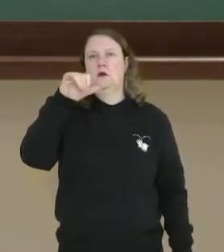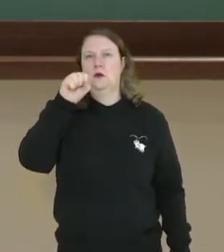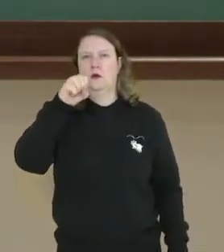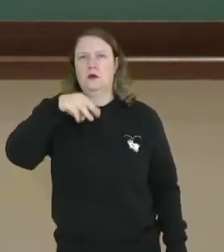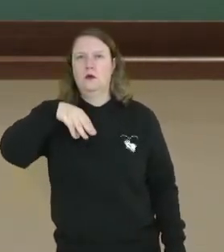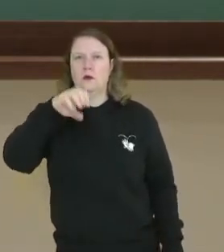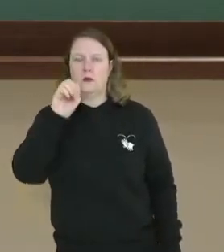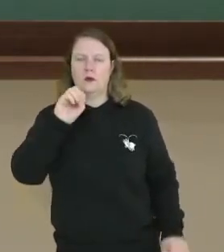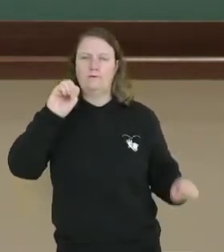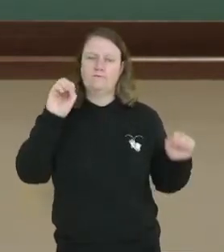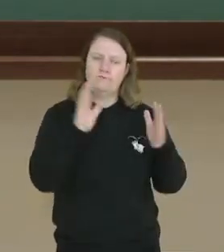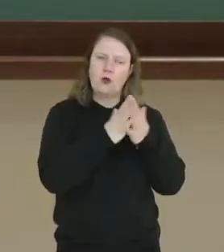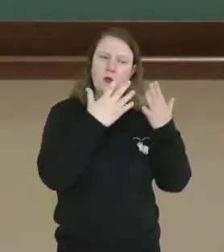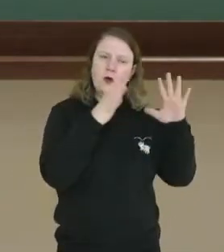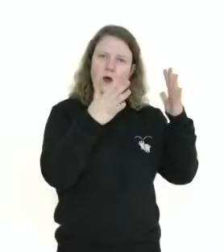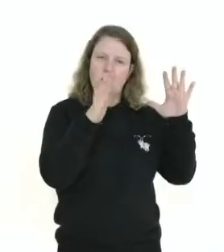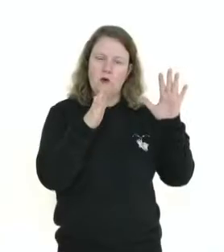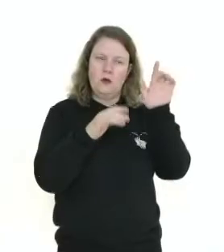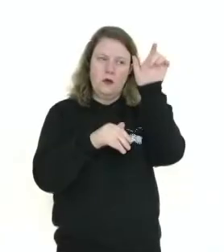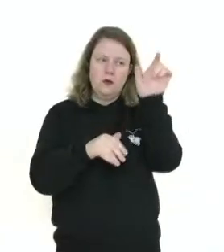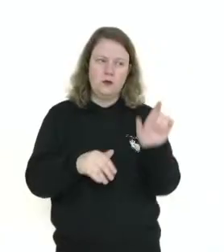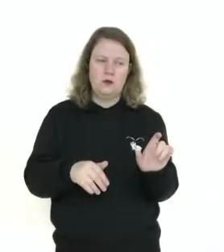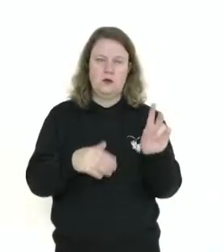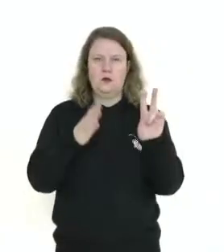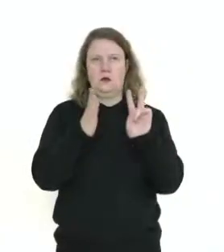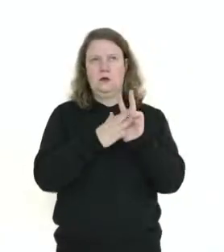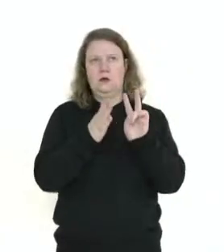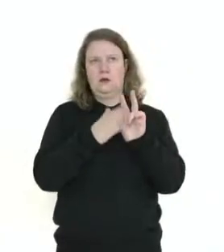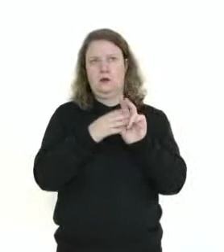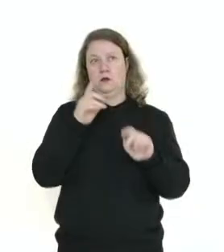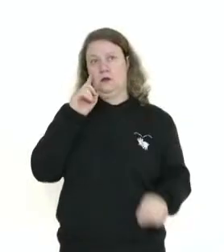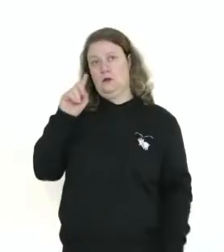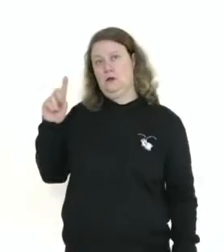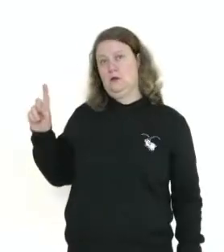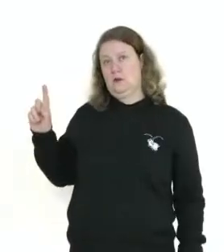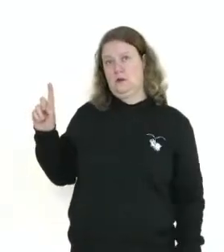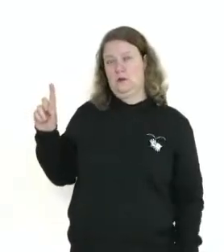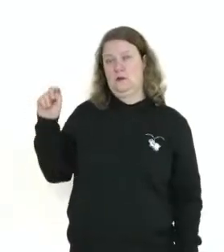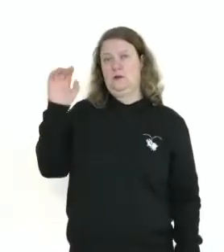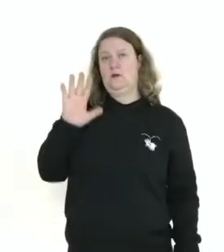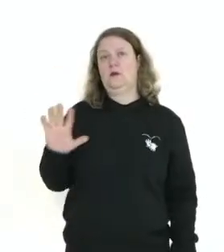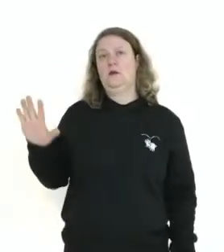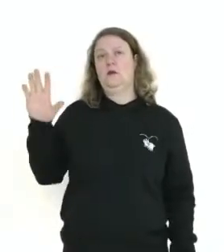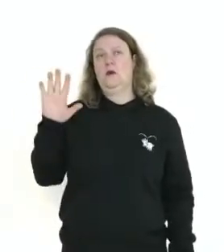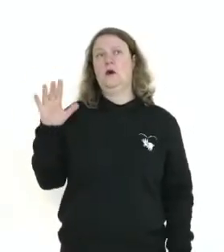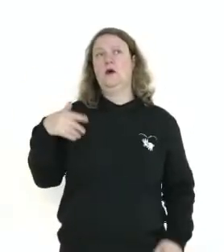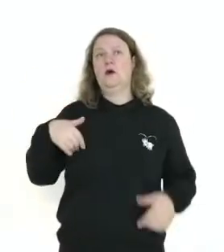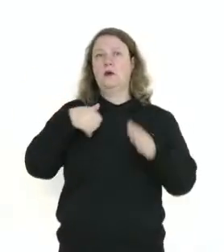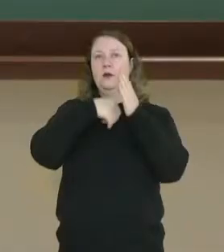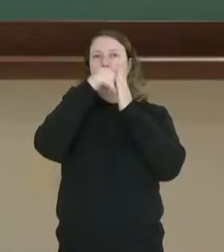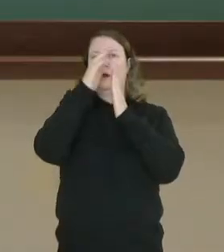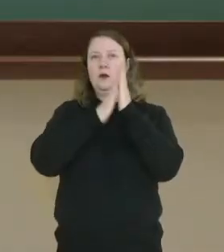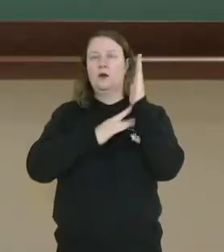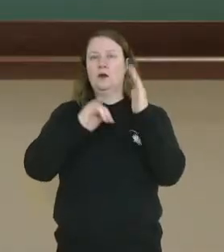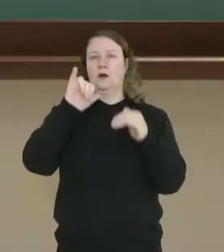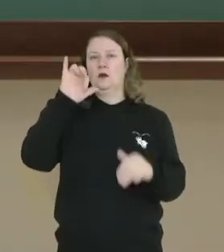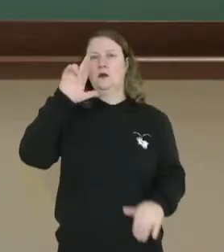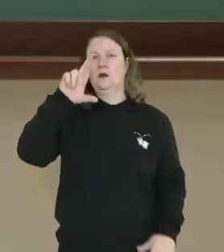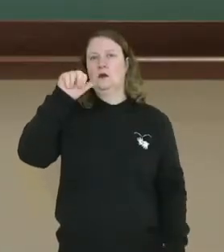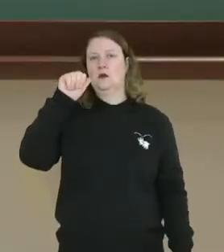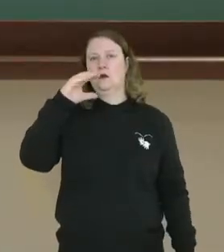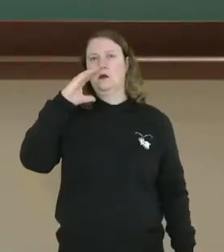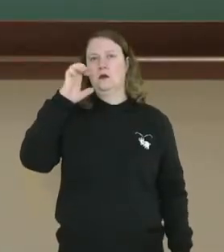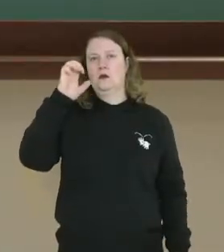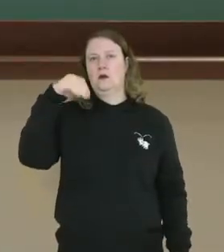desse indígena. Aqui a gente tem uma imagem de Iracema, que faz parte da obra de José de Alencar, que foi uma das